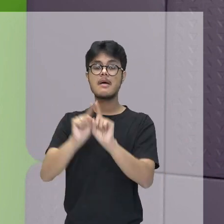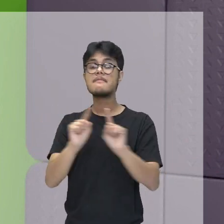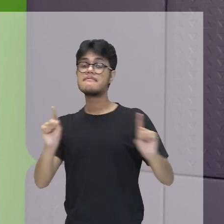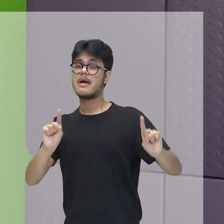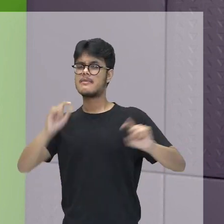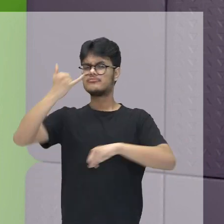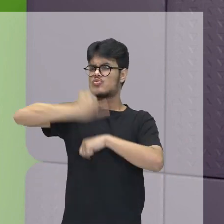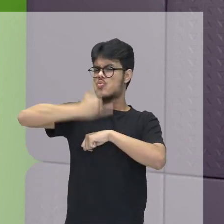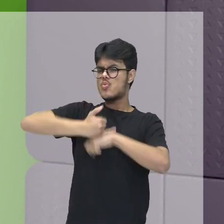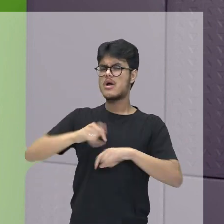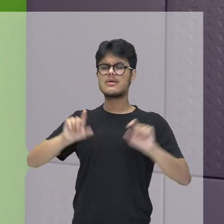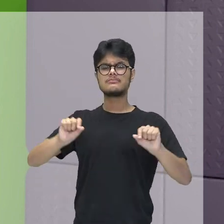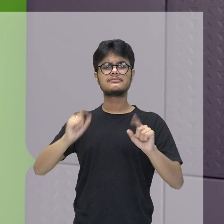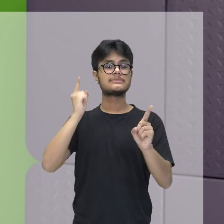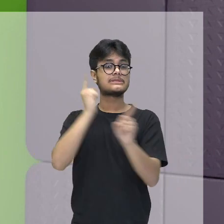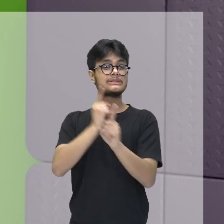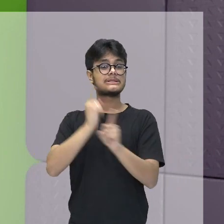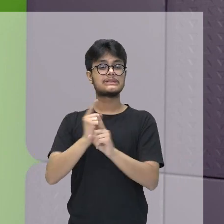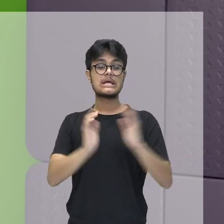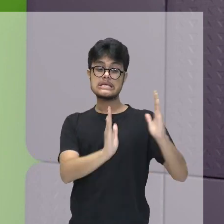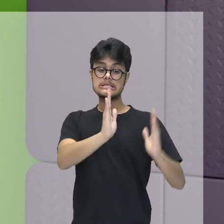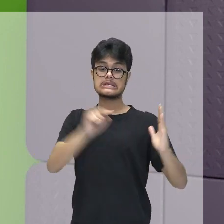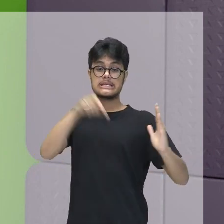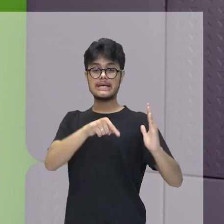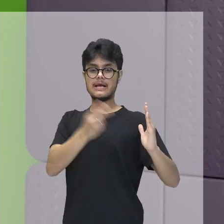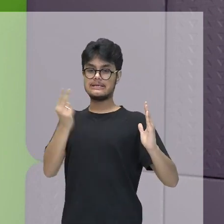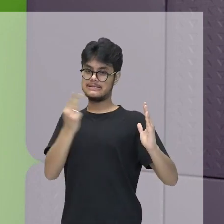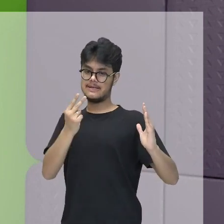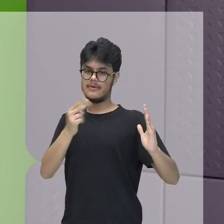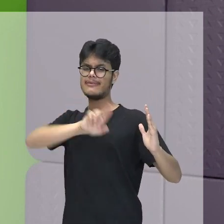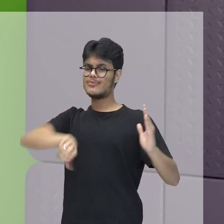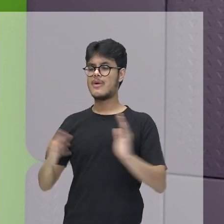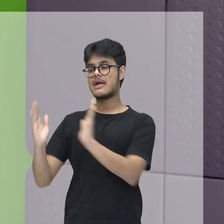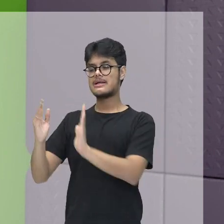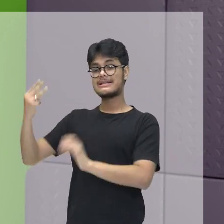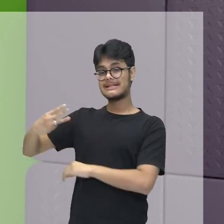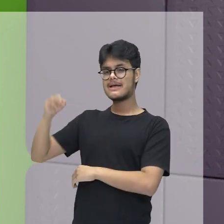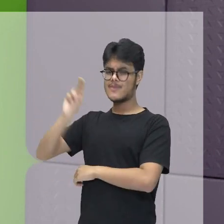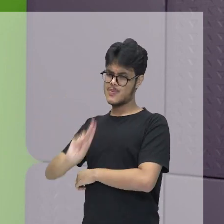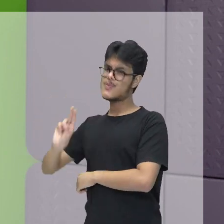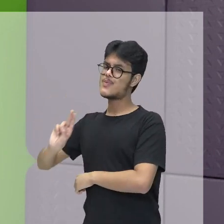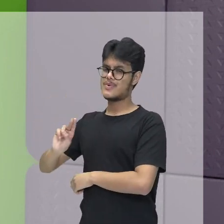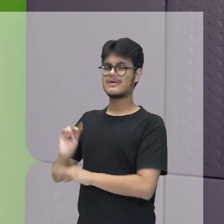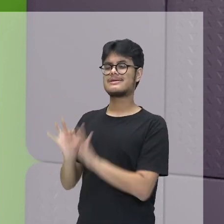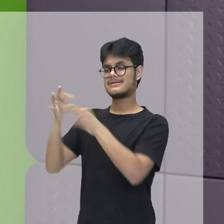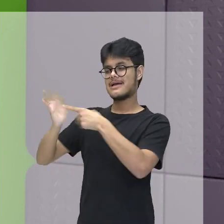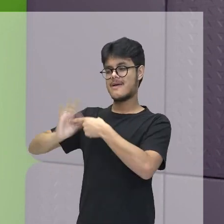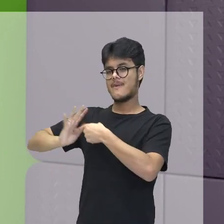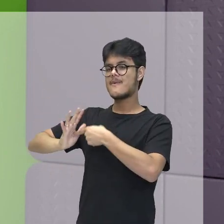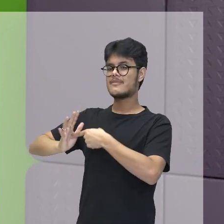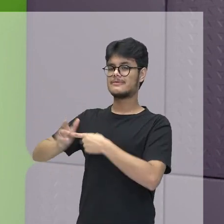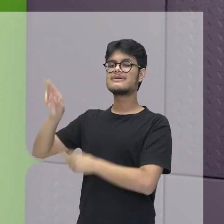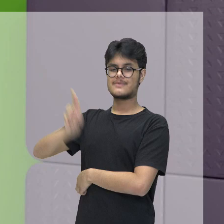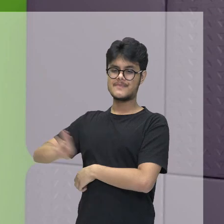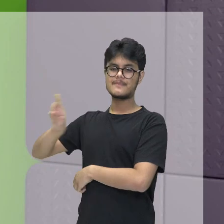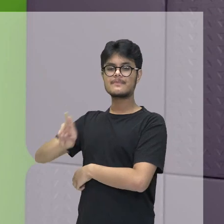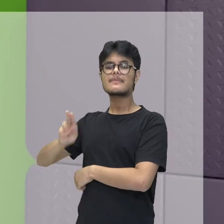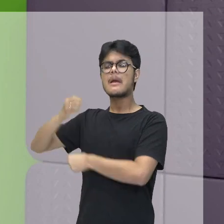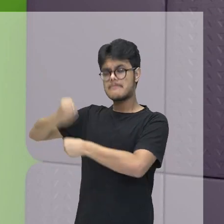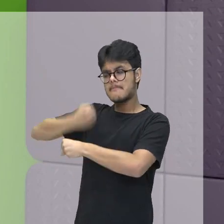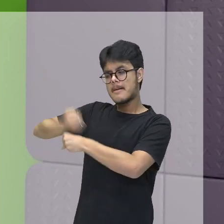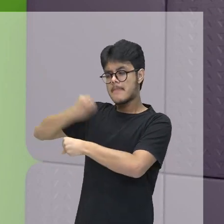por exemplo, foi descoberto na segunda Revolução Industrial. Mas na terceira, isso sofre transformações, novas